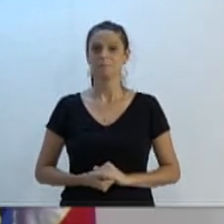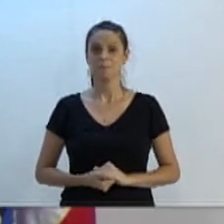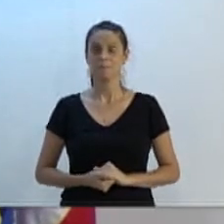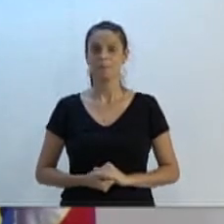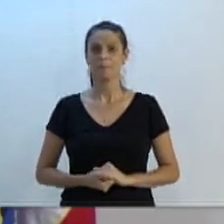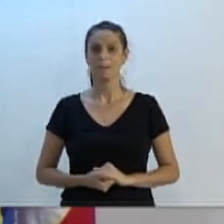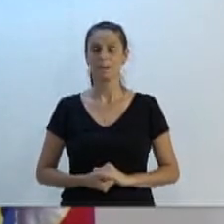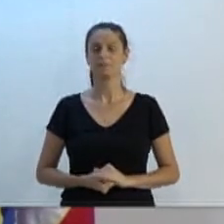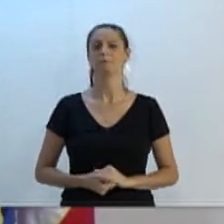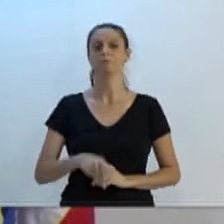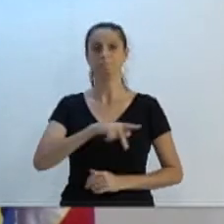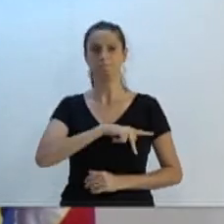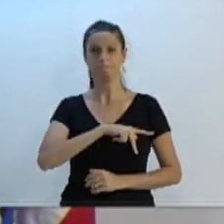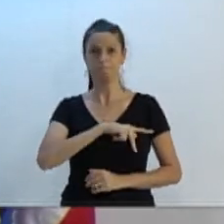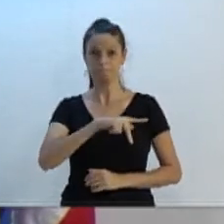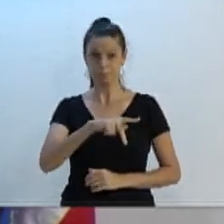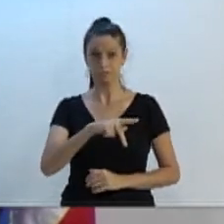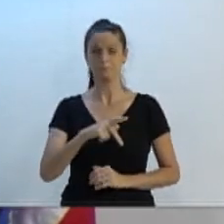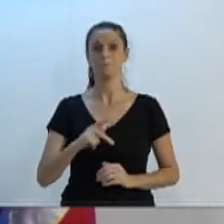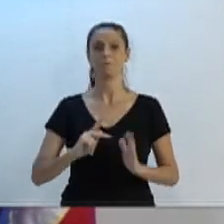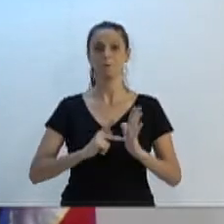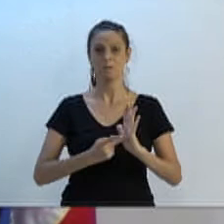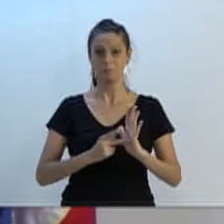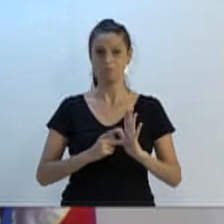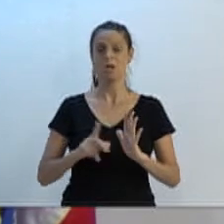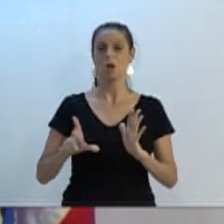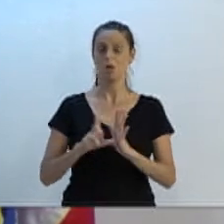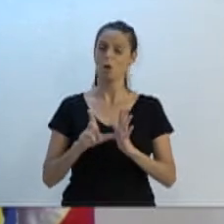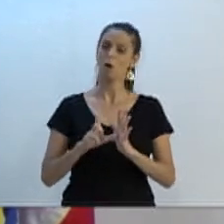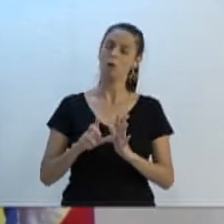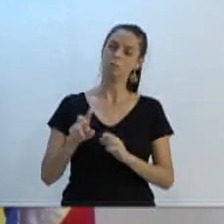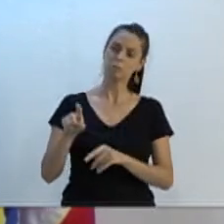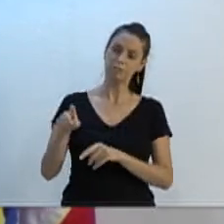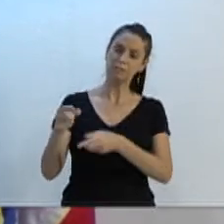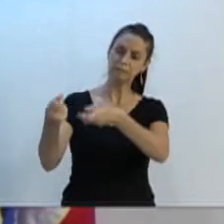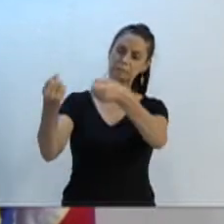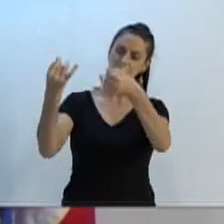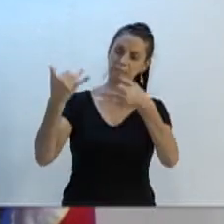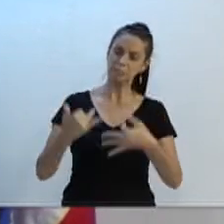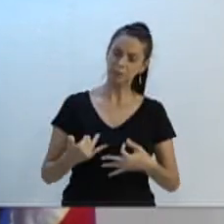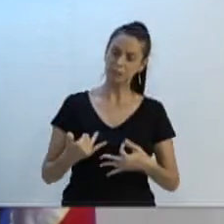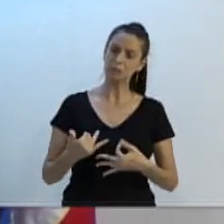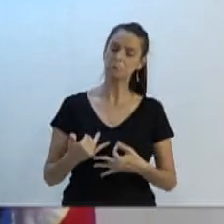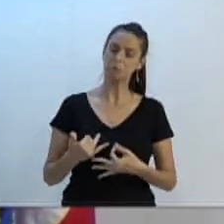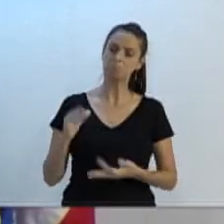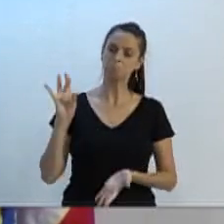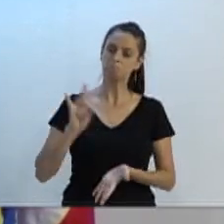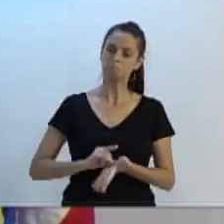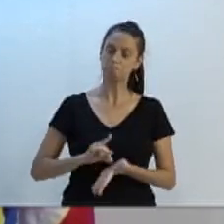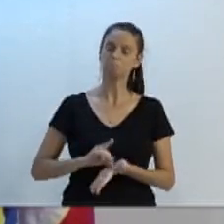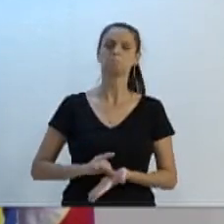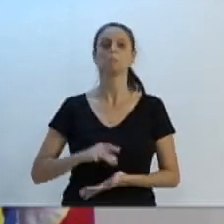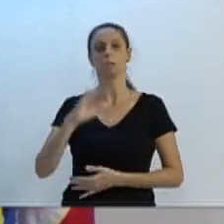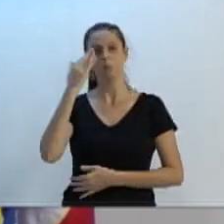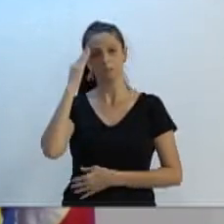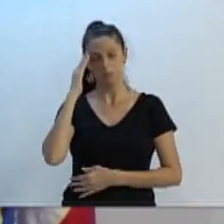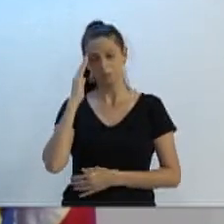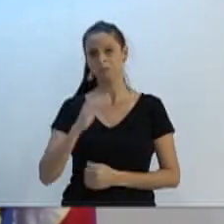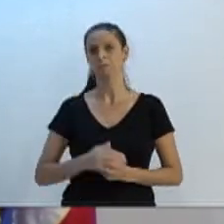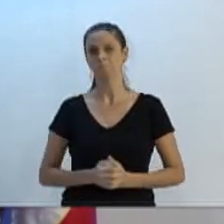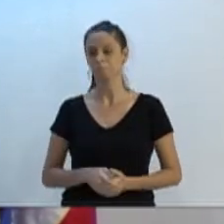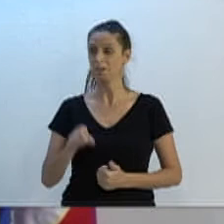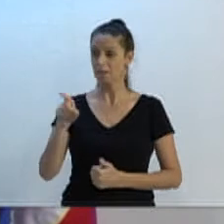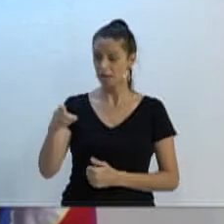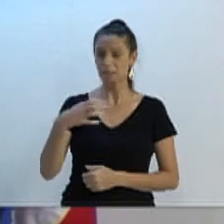do presidente do sindilojas o amigo emilio sean que fez uma mea-culpa justamente admitindo